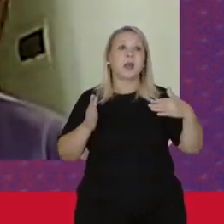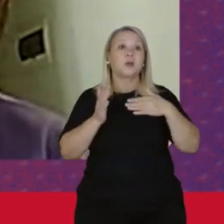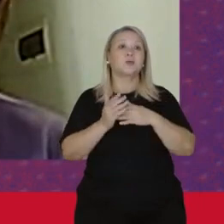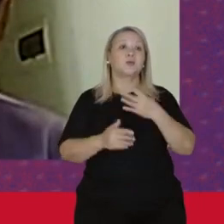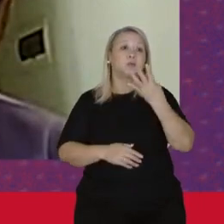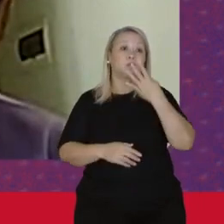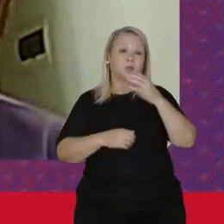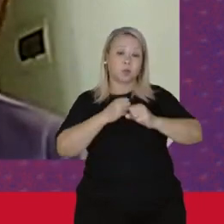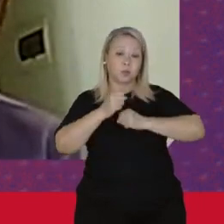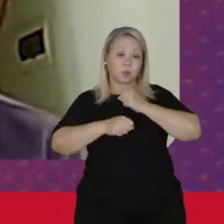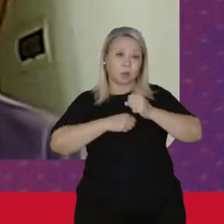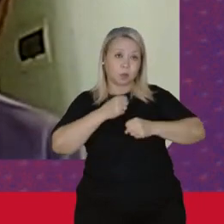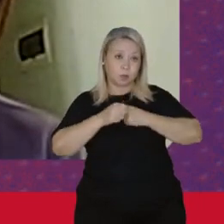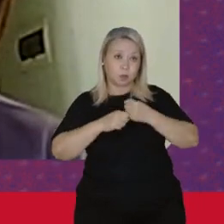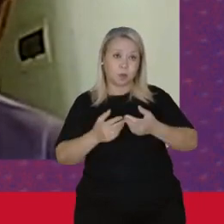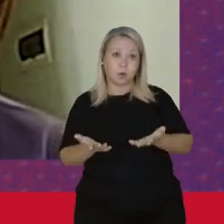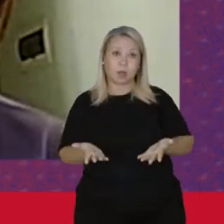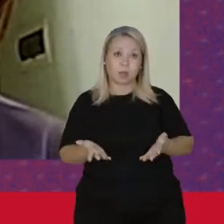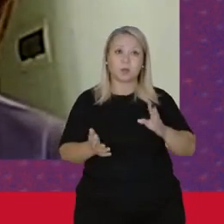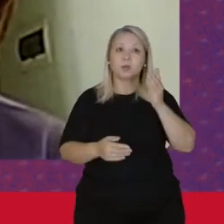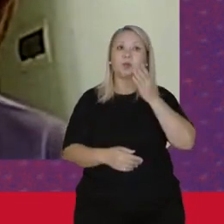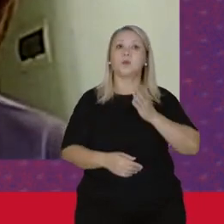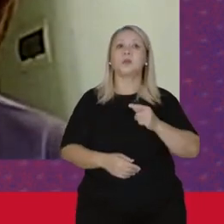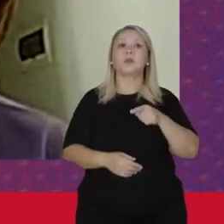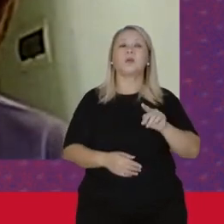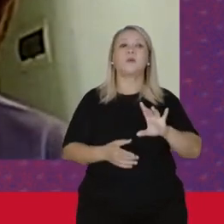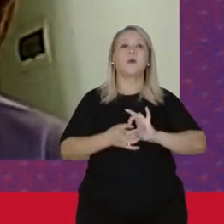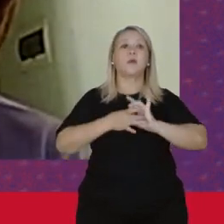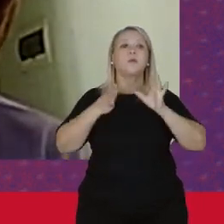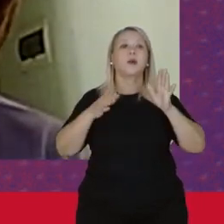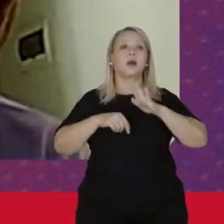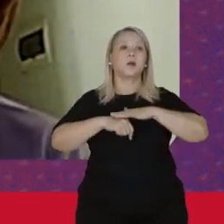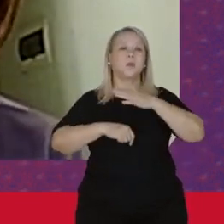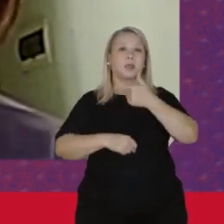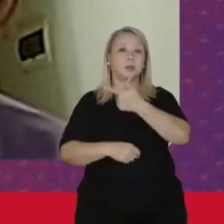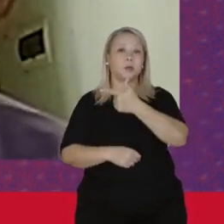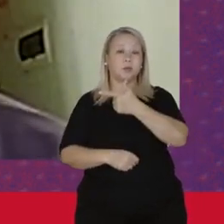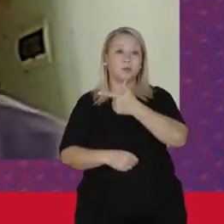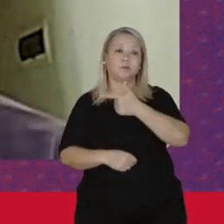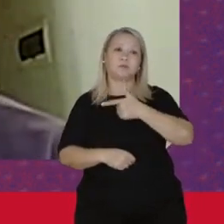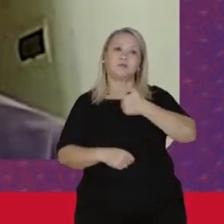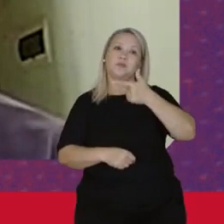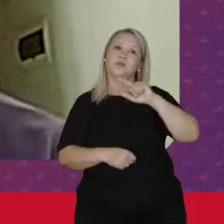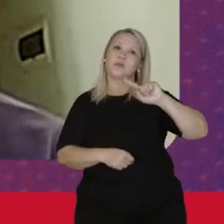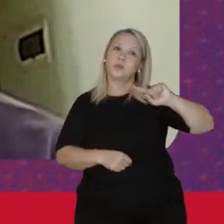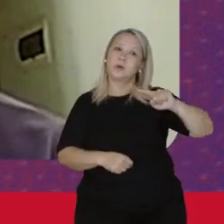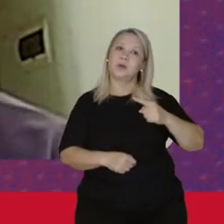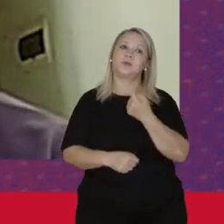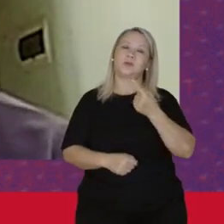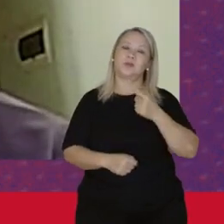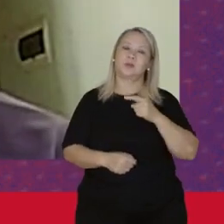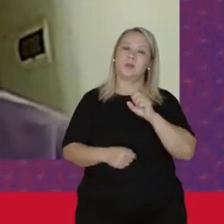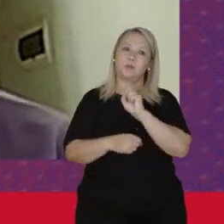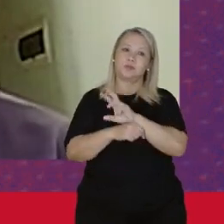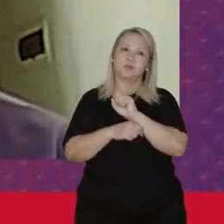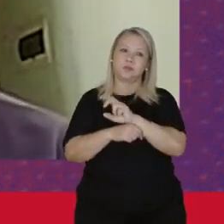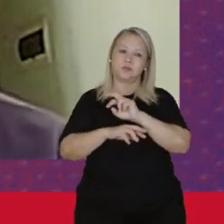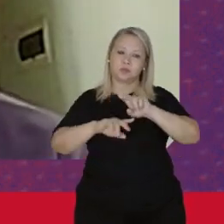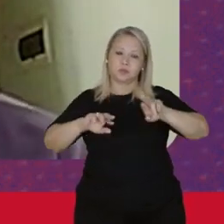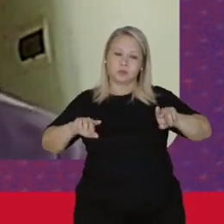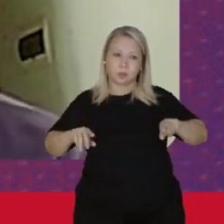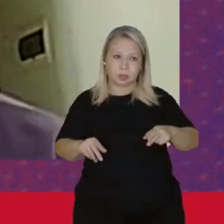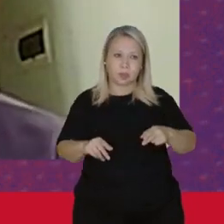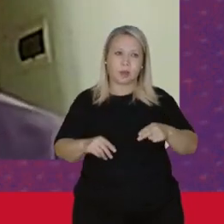anos, no Brasil foram liberados mais de 2.000 novos ingredientes ativos para agrotóxicos, né?